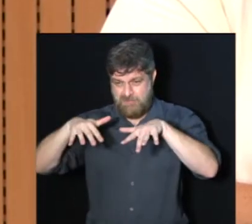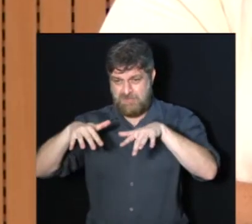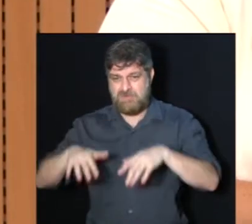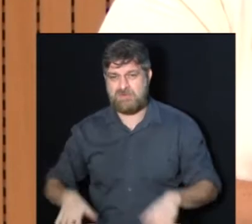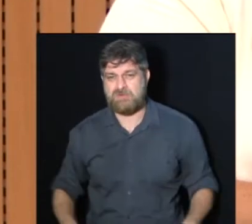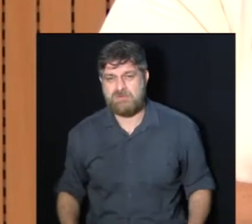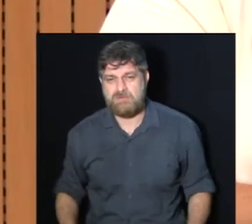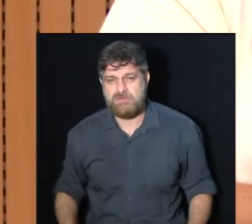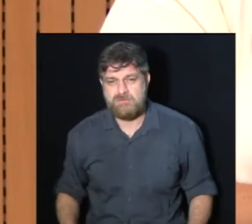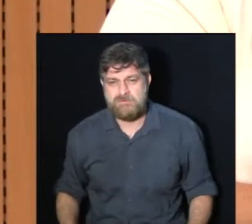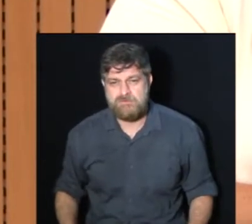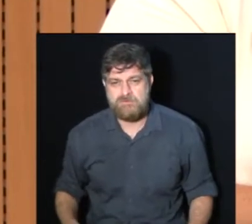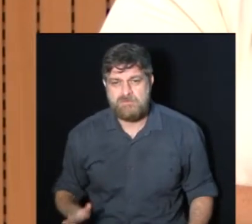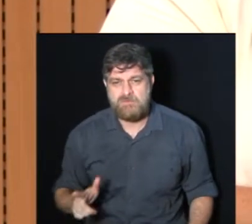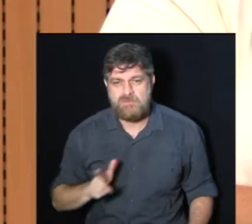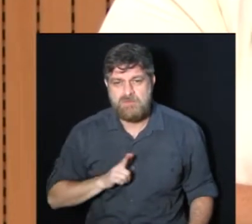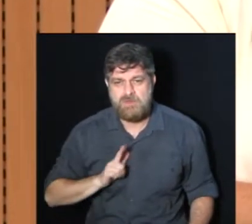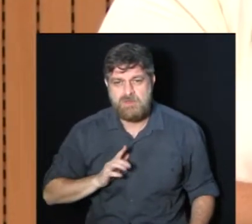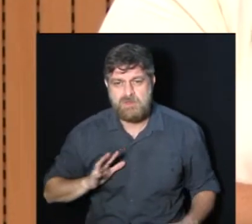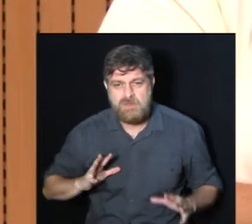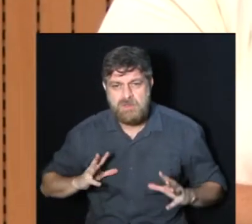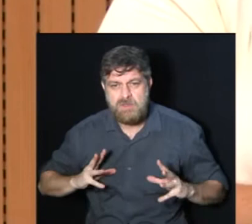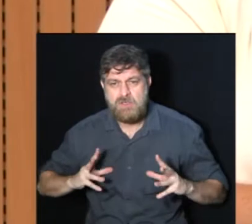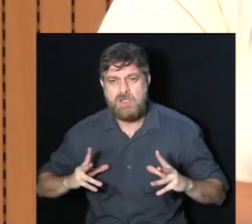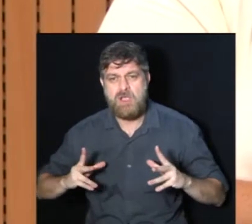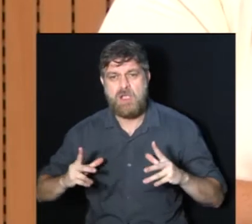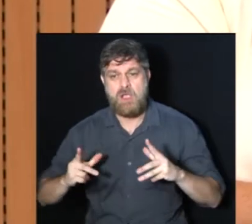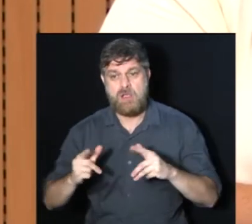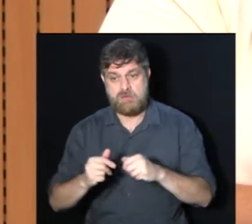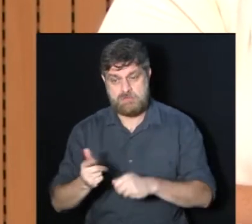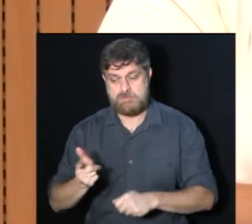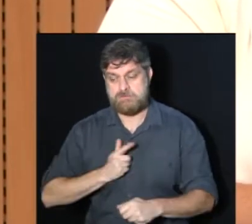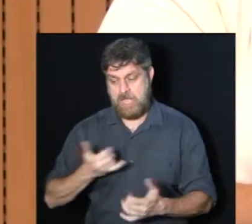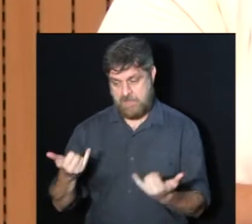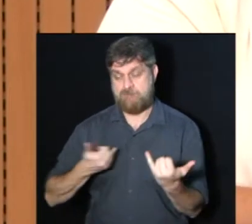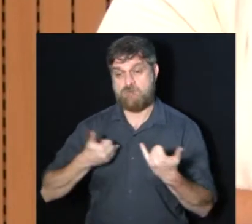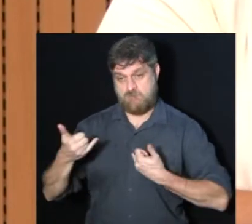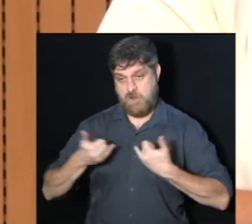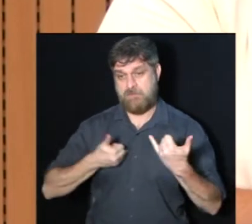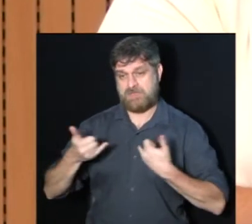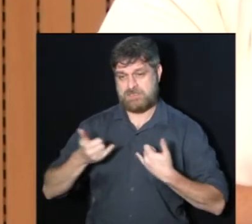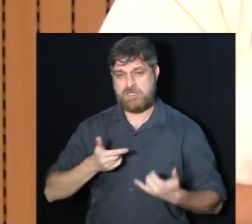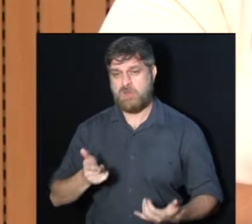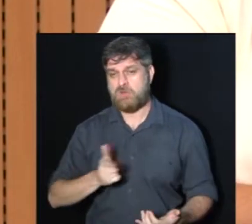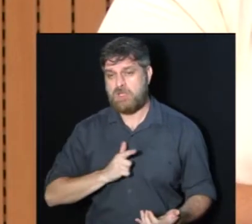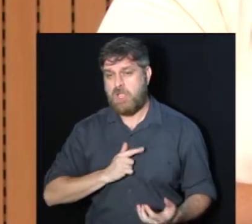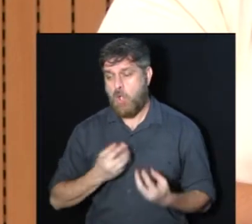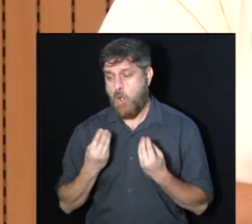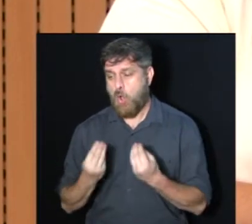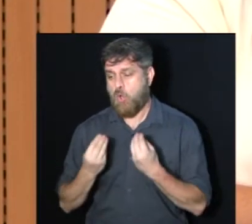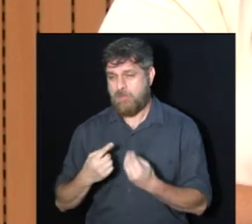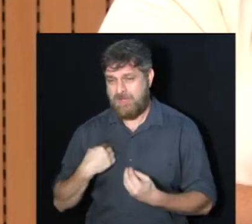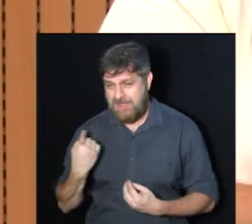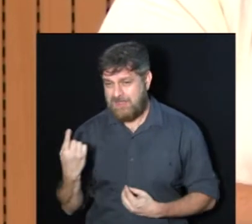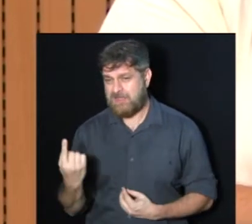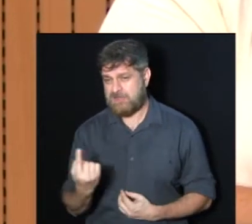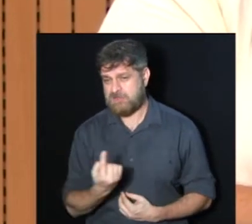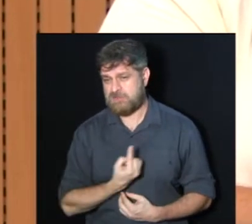somos todos informados, né? como é que nós